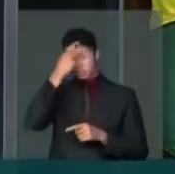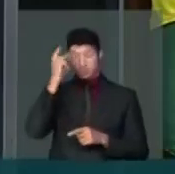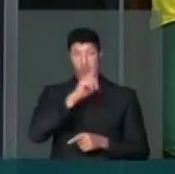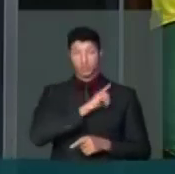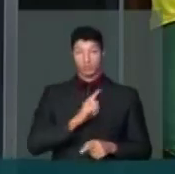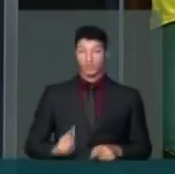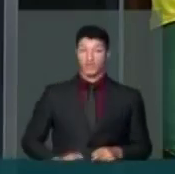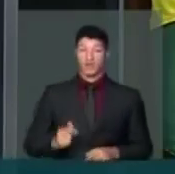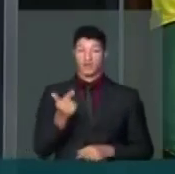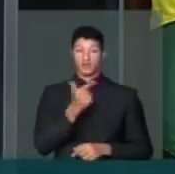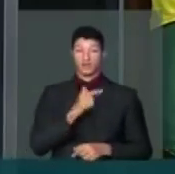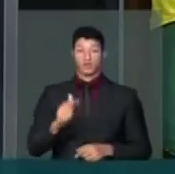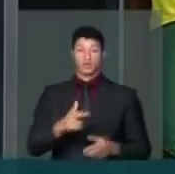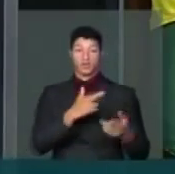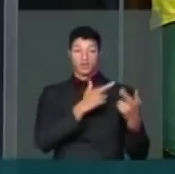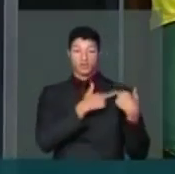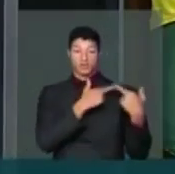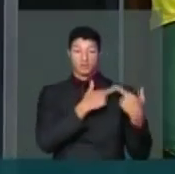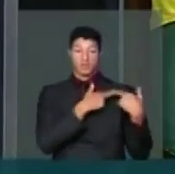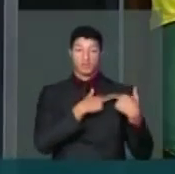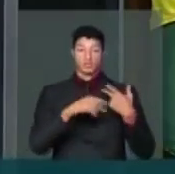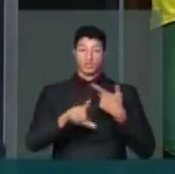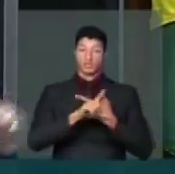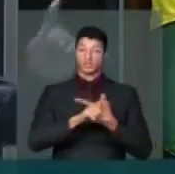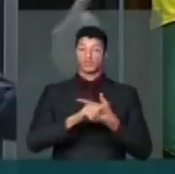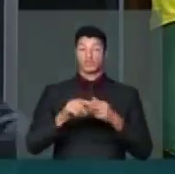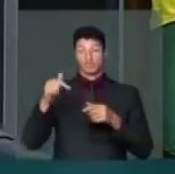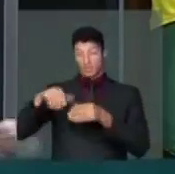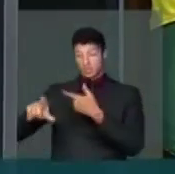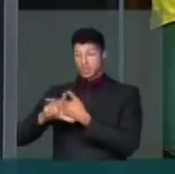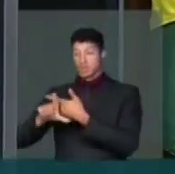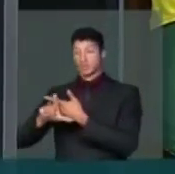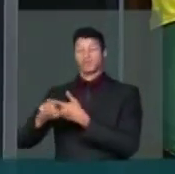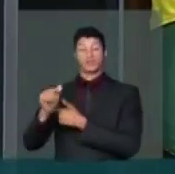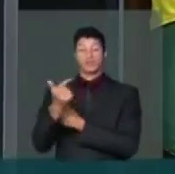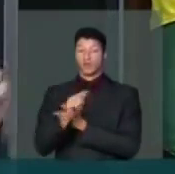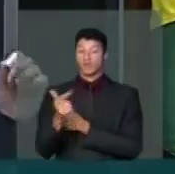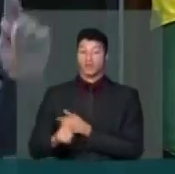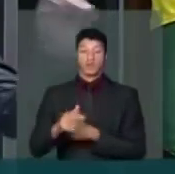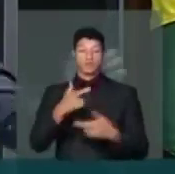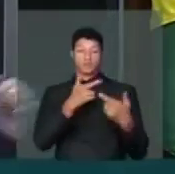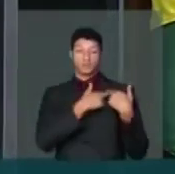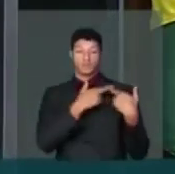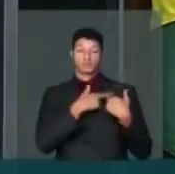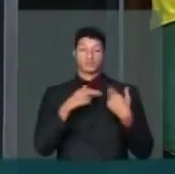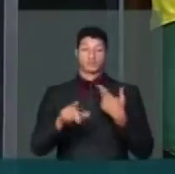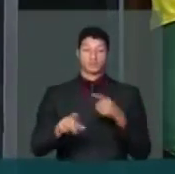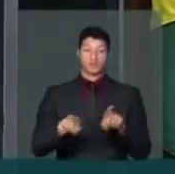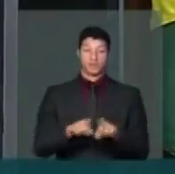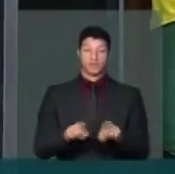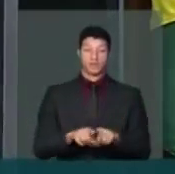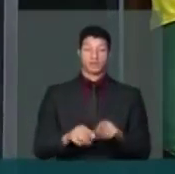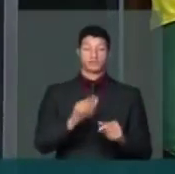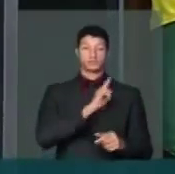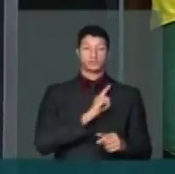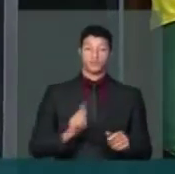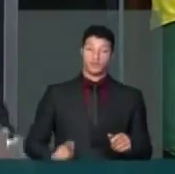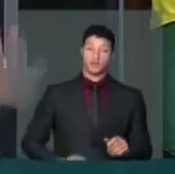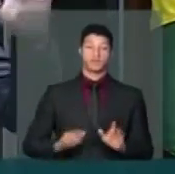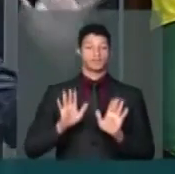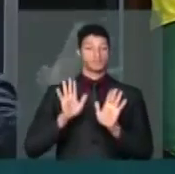tem a responsabilidade no legislativo, e quem está no legislativo não tem a responsabilidade de